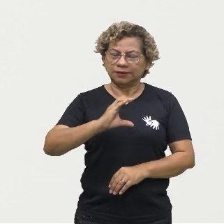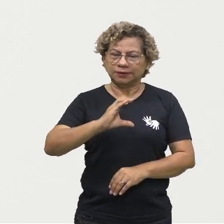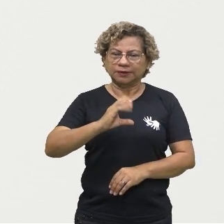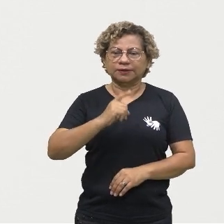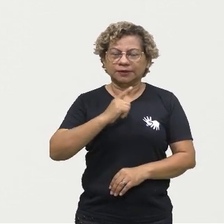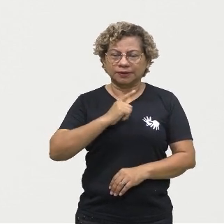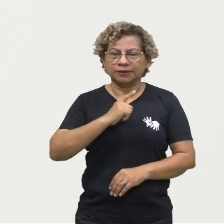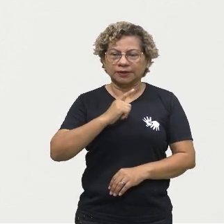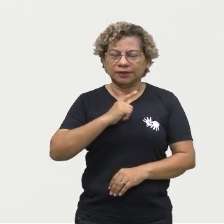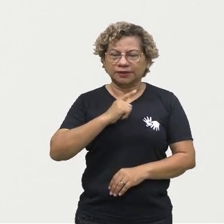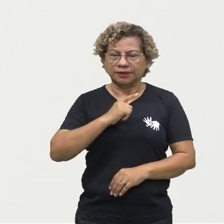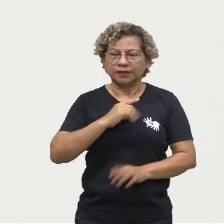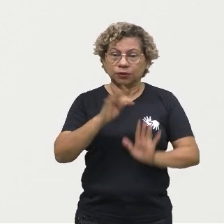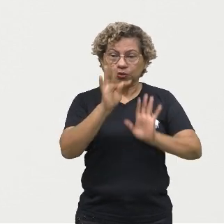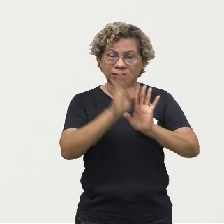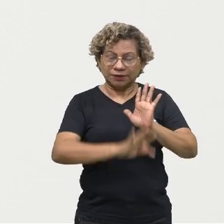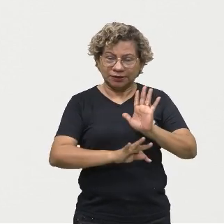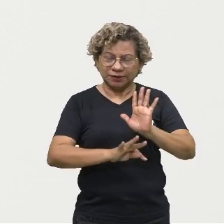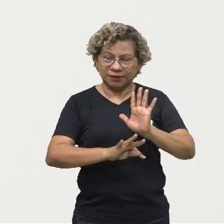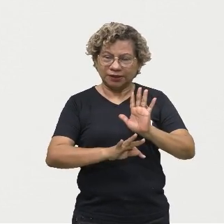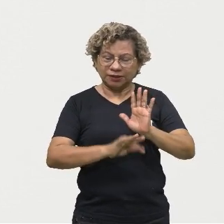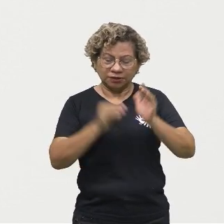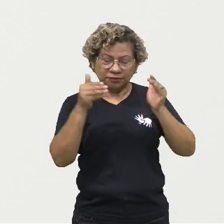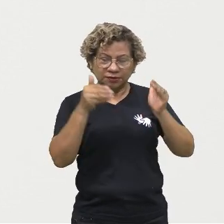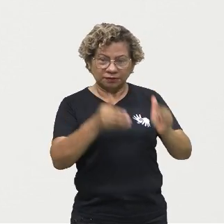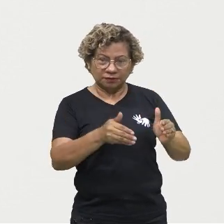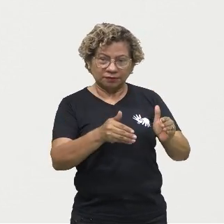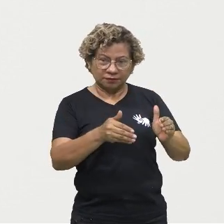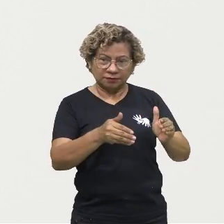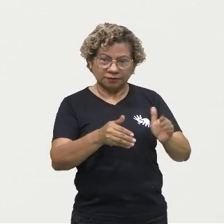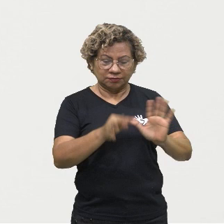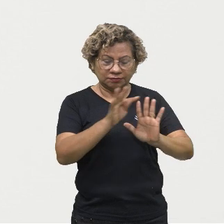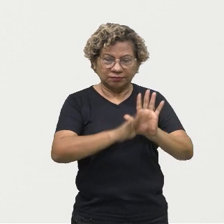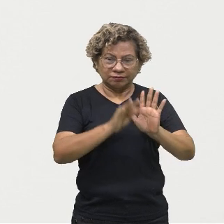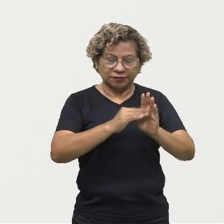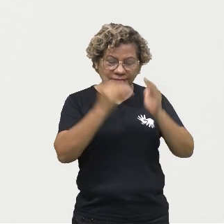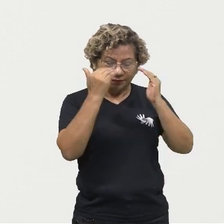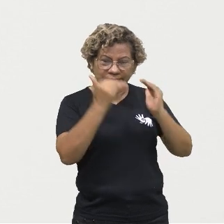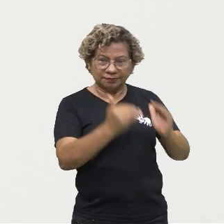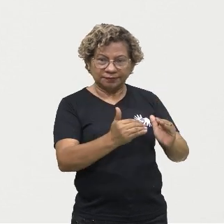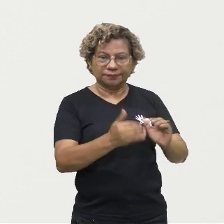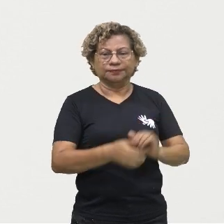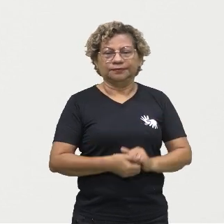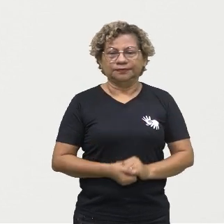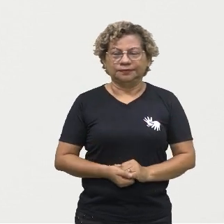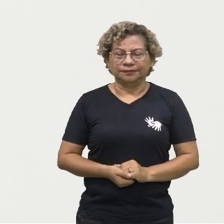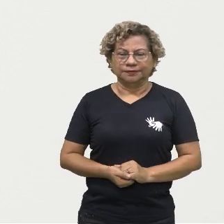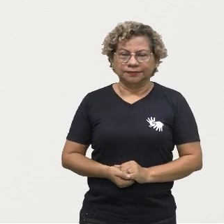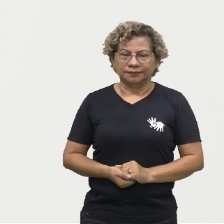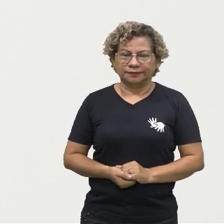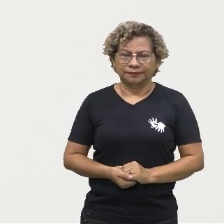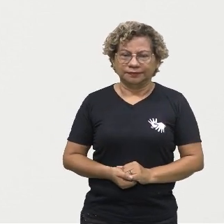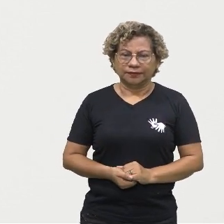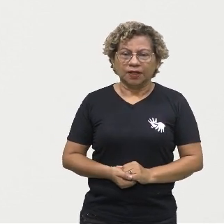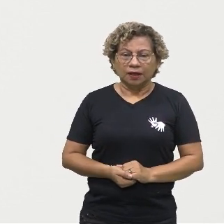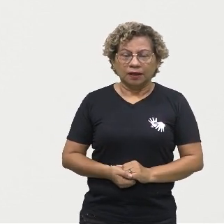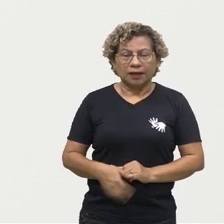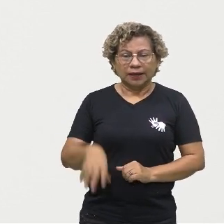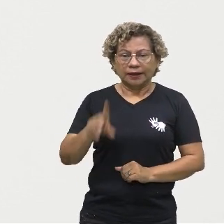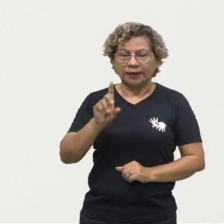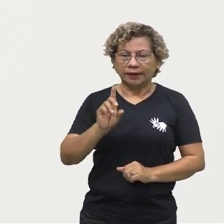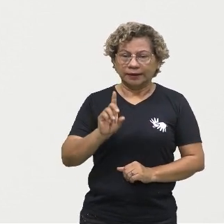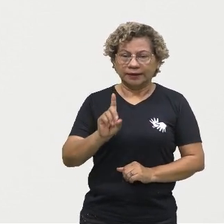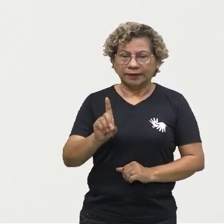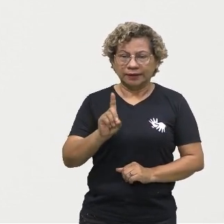existem os textos sagrados. Mas vamos dar uma olhadinha na última, para que a validade dos textos não passe